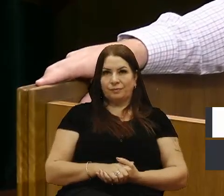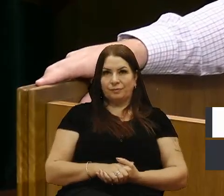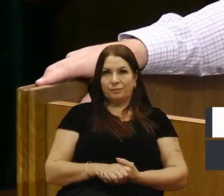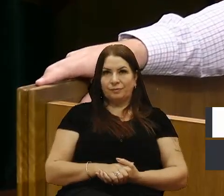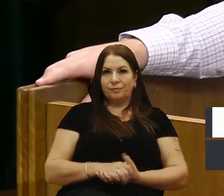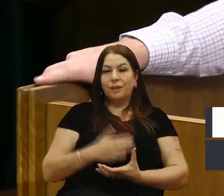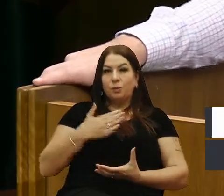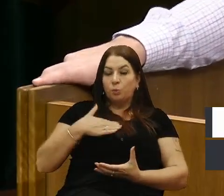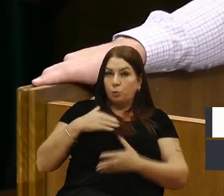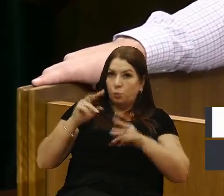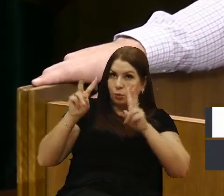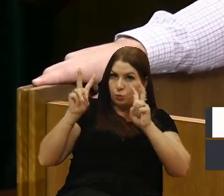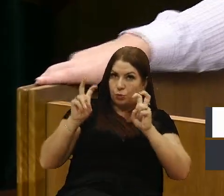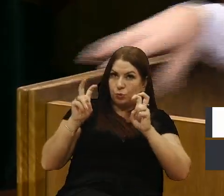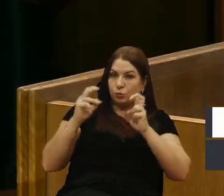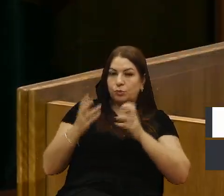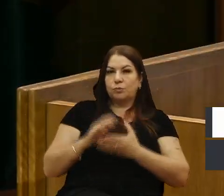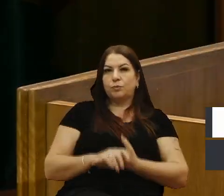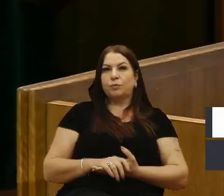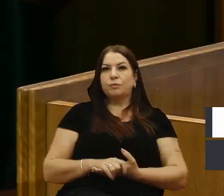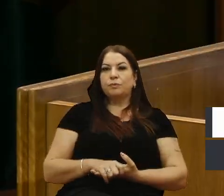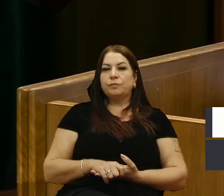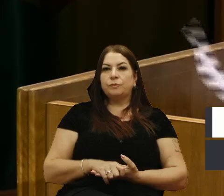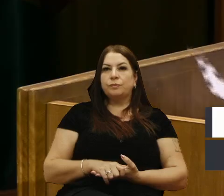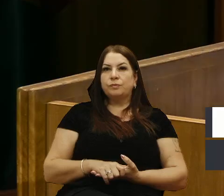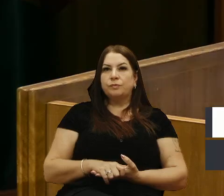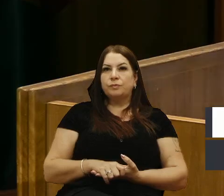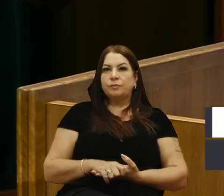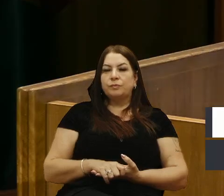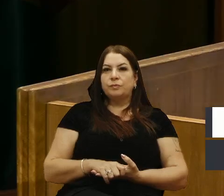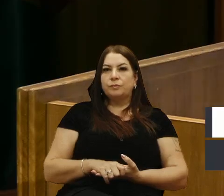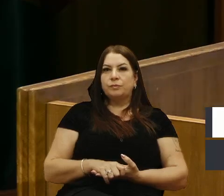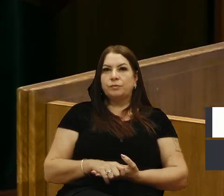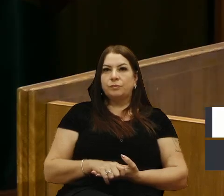Meu assunto, eu quero passar